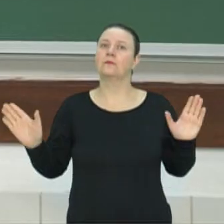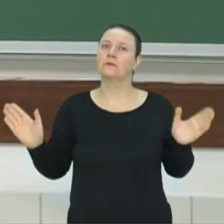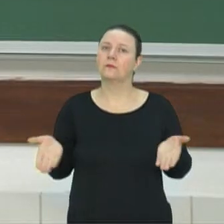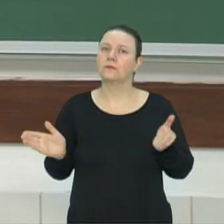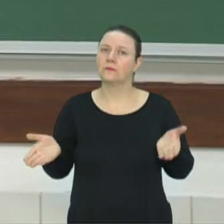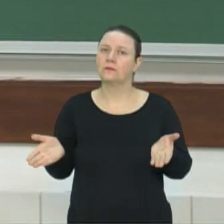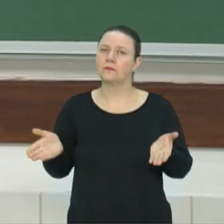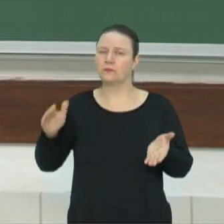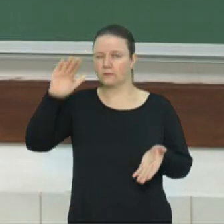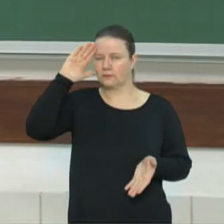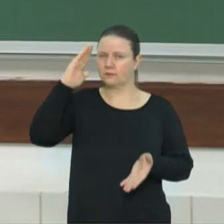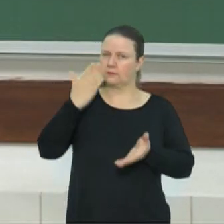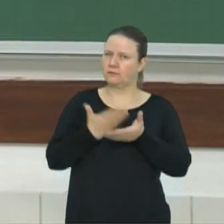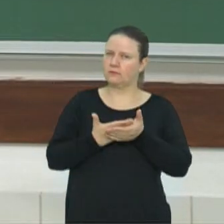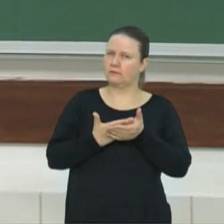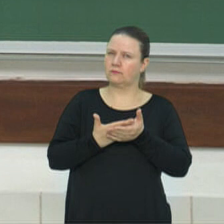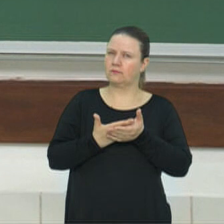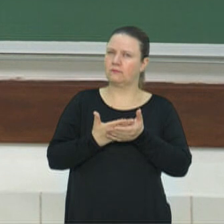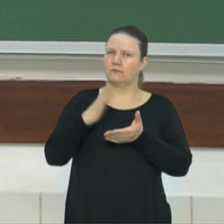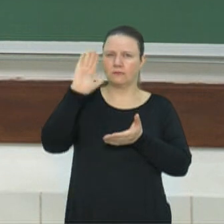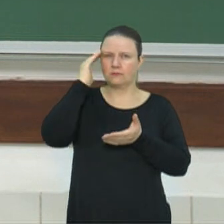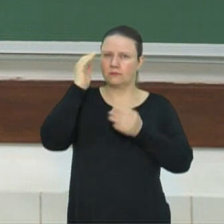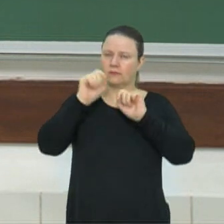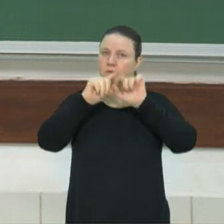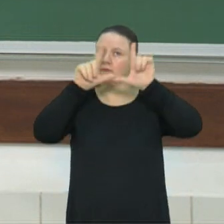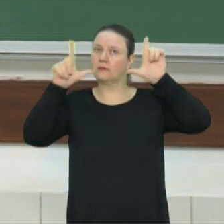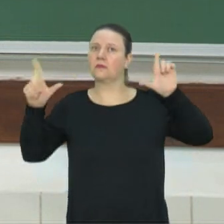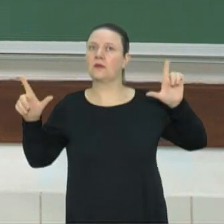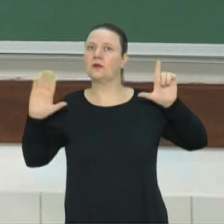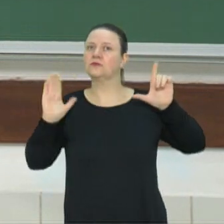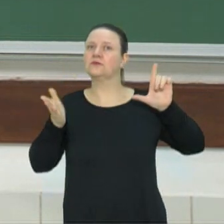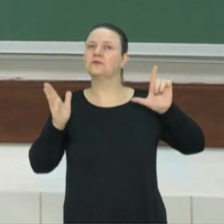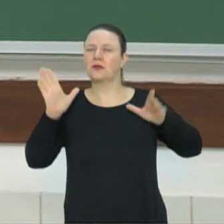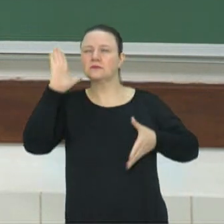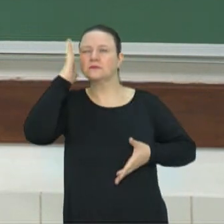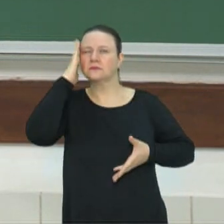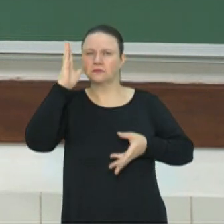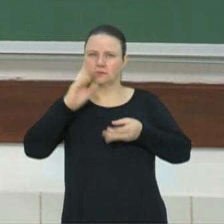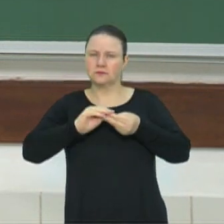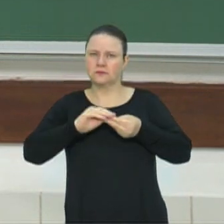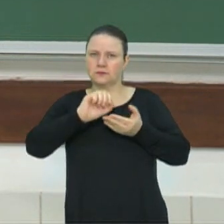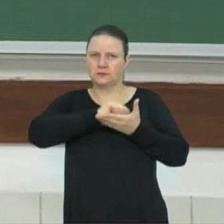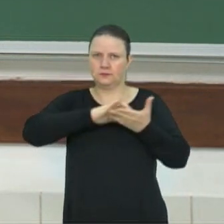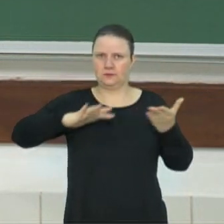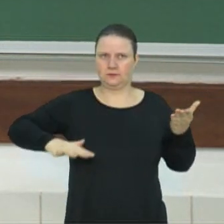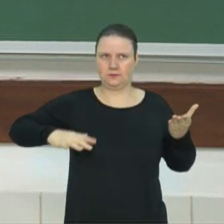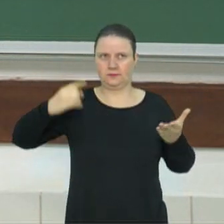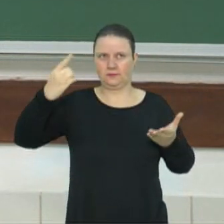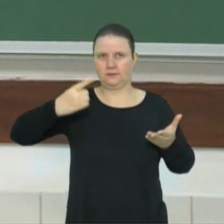Bom, então eu acredito que vocês conseguiram compreender a mensagem, então já conseguem fazer a primeira atividade, não é mesmo?